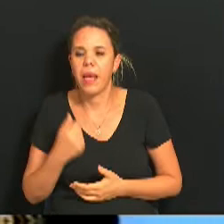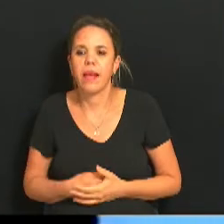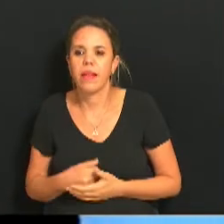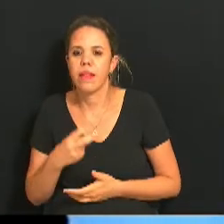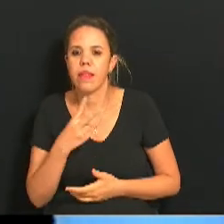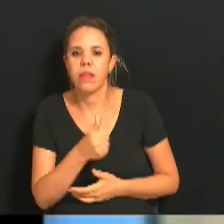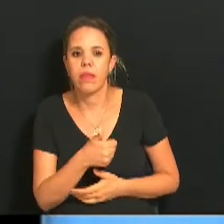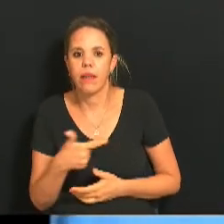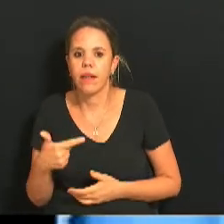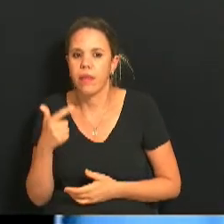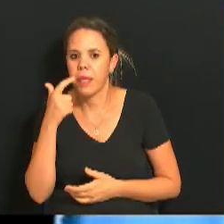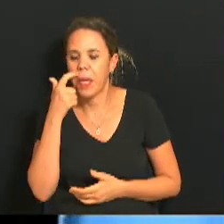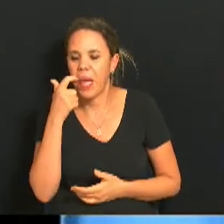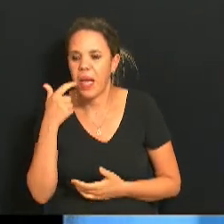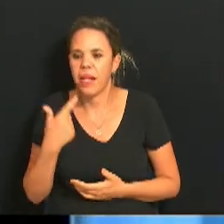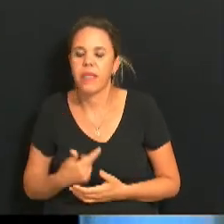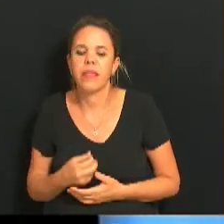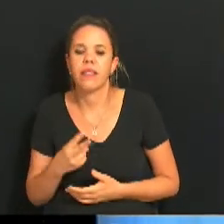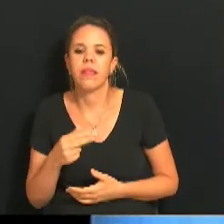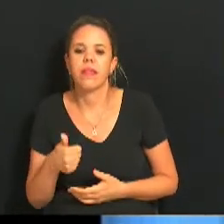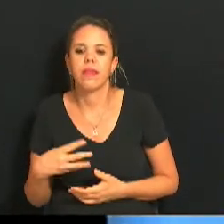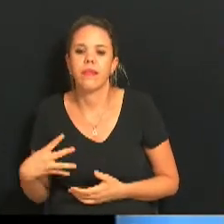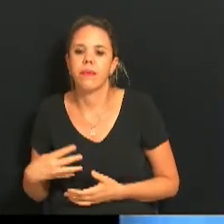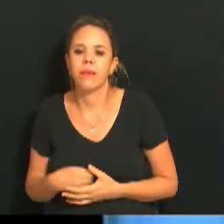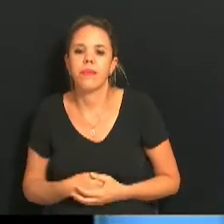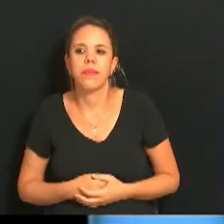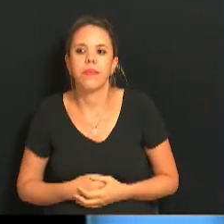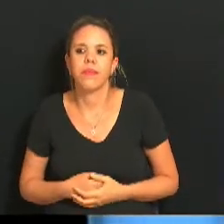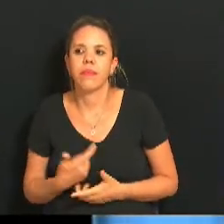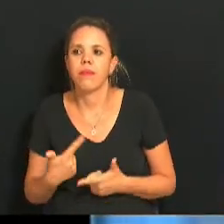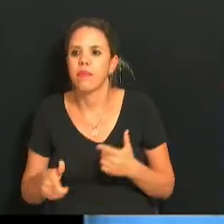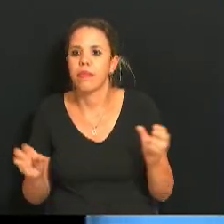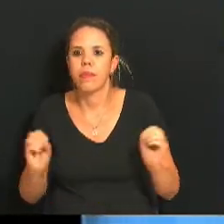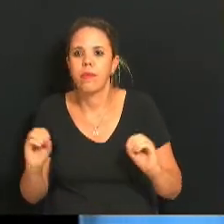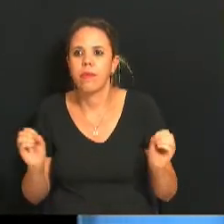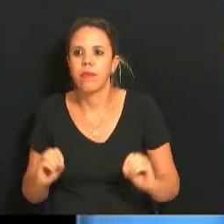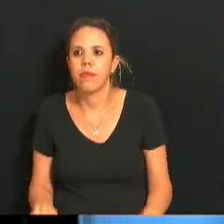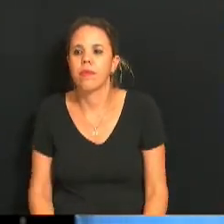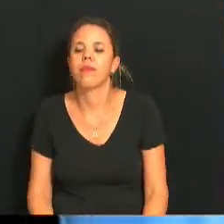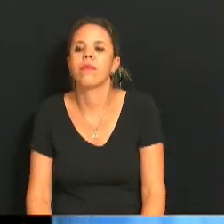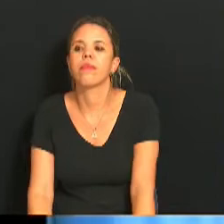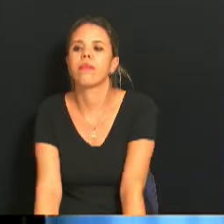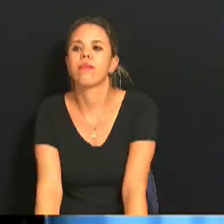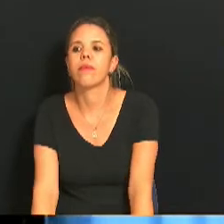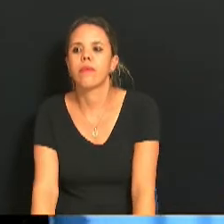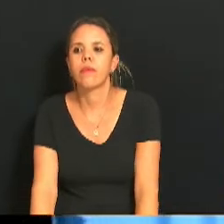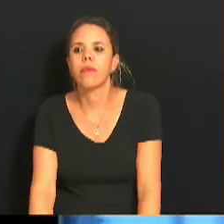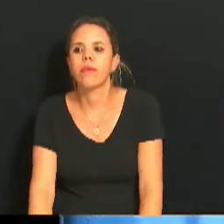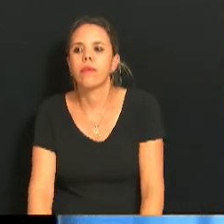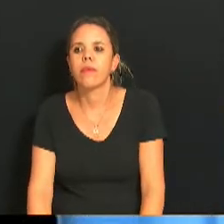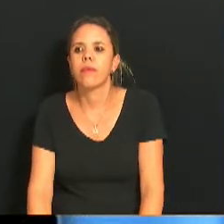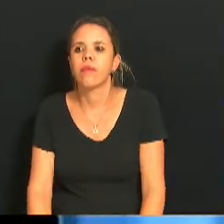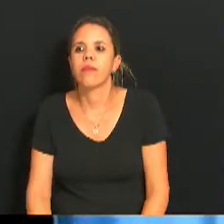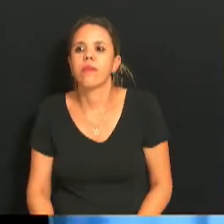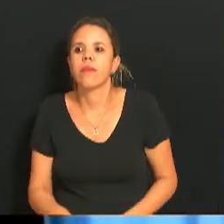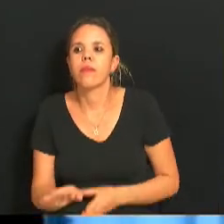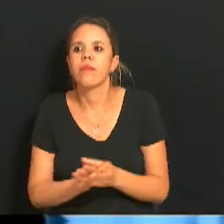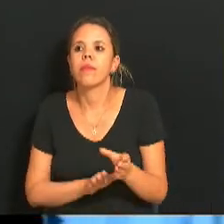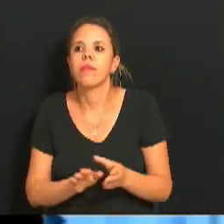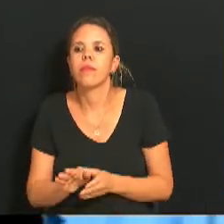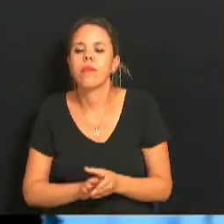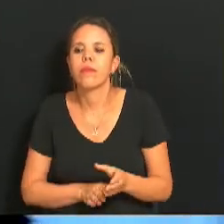2012 e 2014 não há problema nenhum porém o conselho